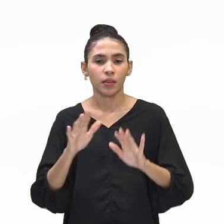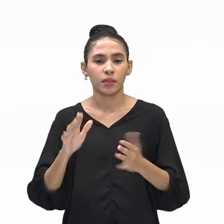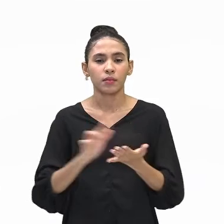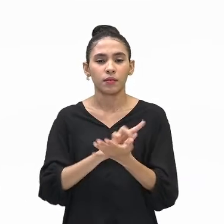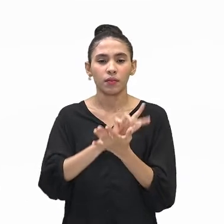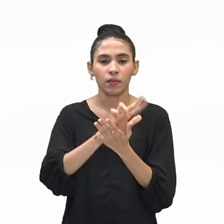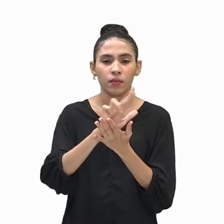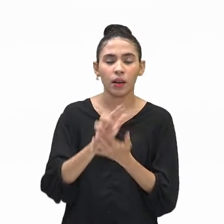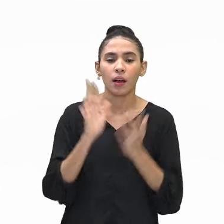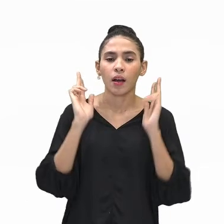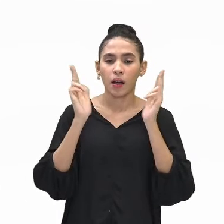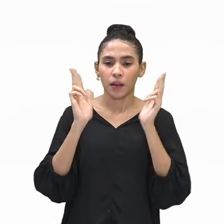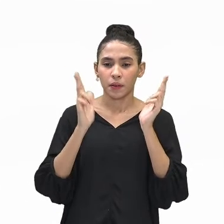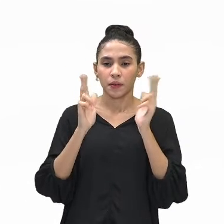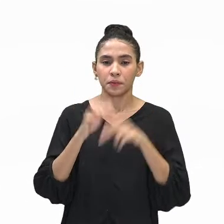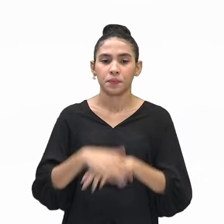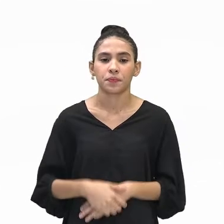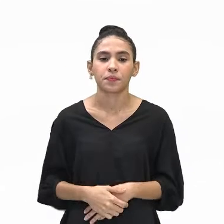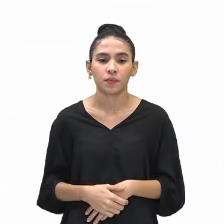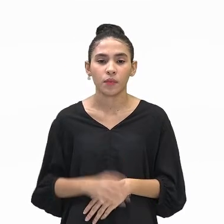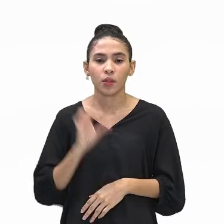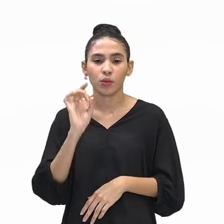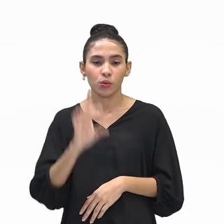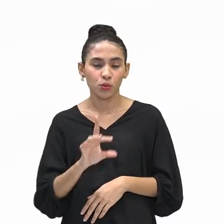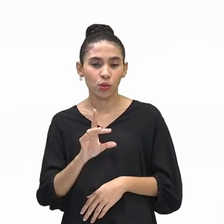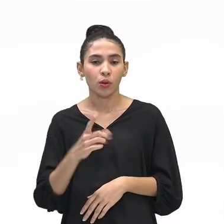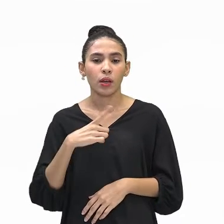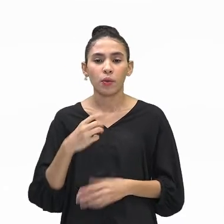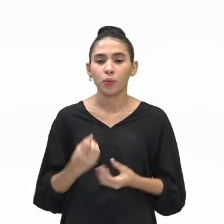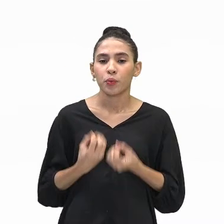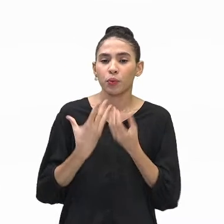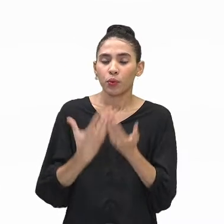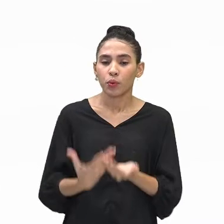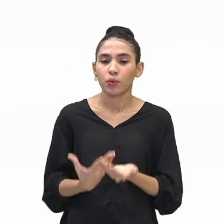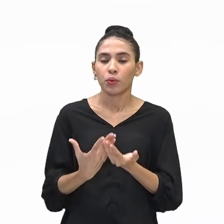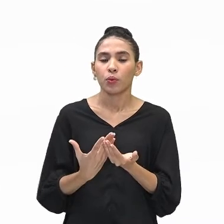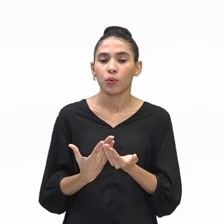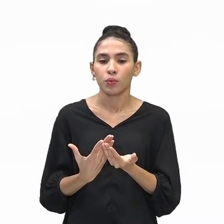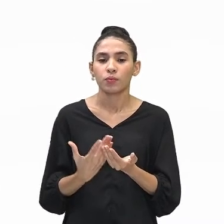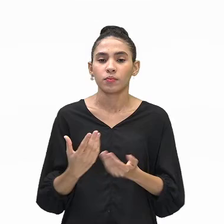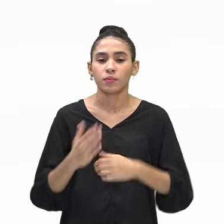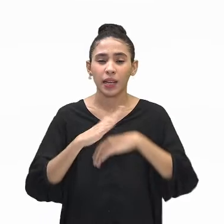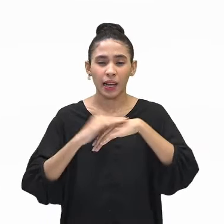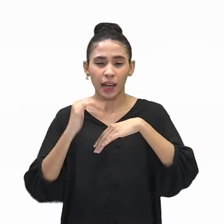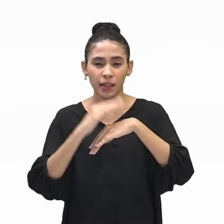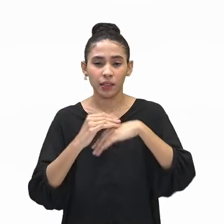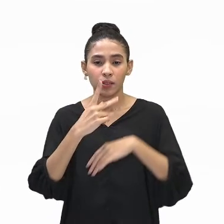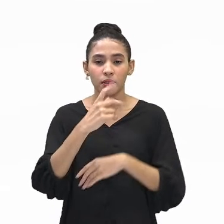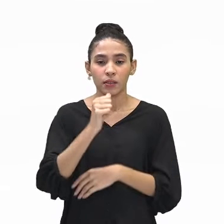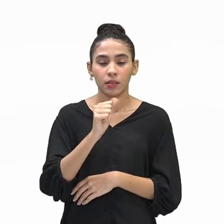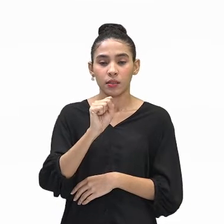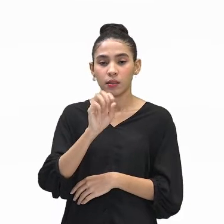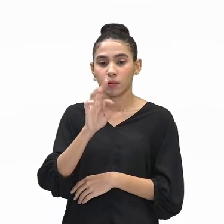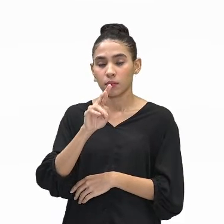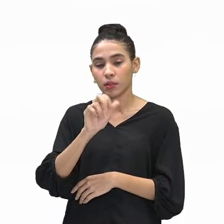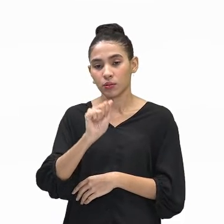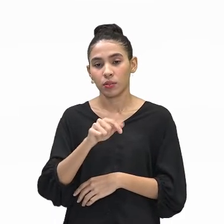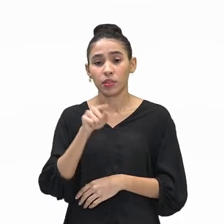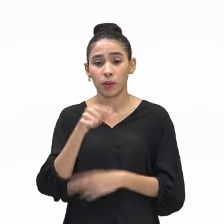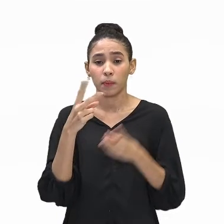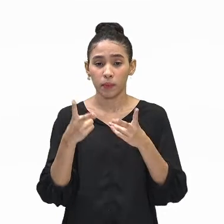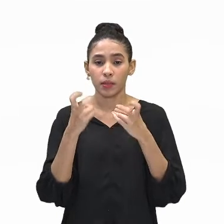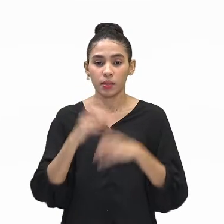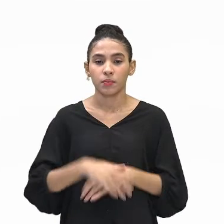tantos dotes da aventura, só apreço lhes dou, gentil pastora. Então perceba aí que ele começa falando que essa